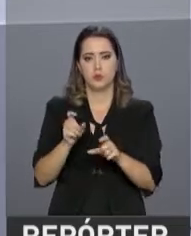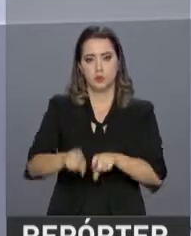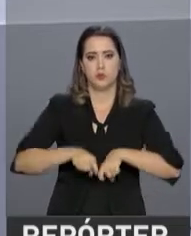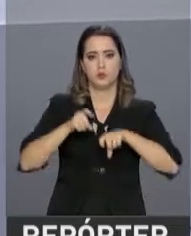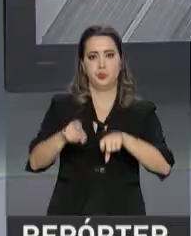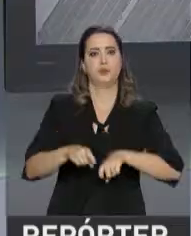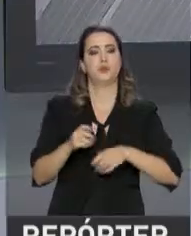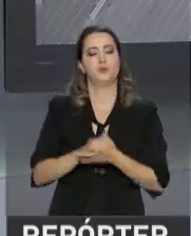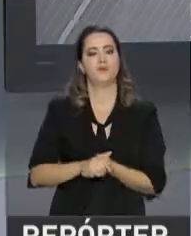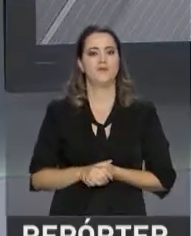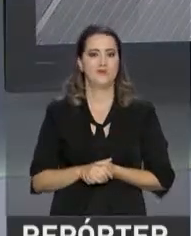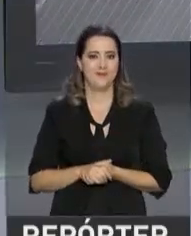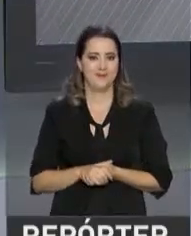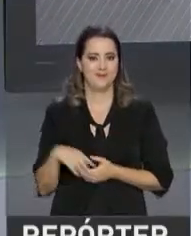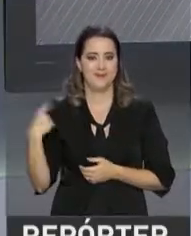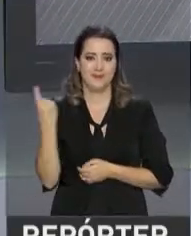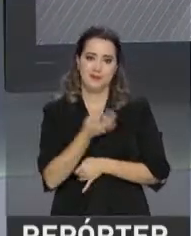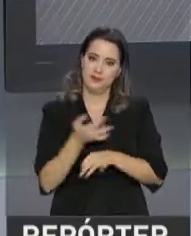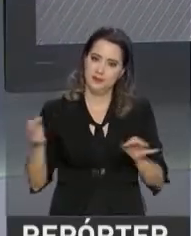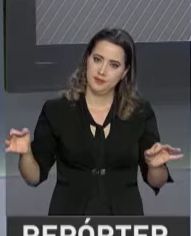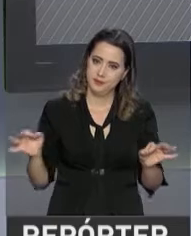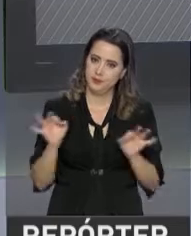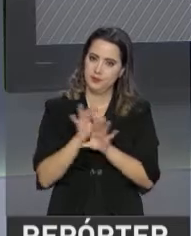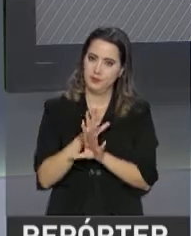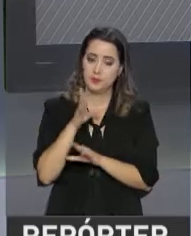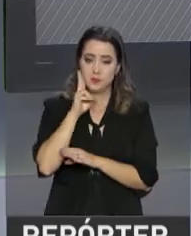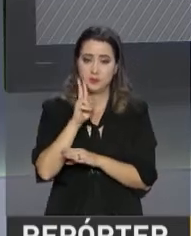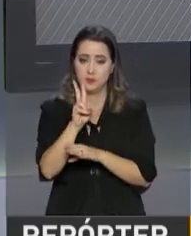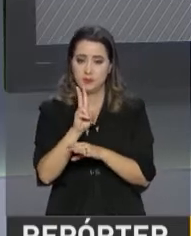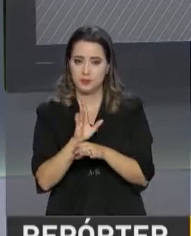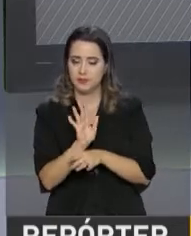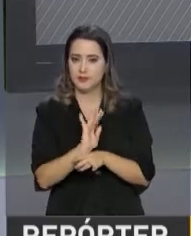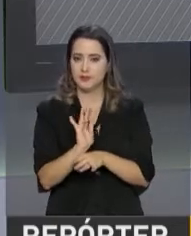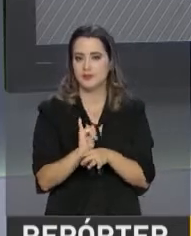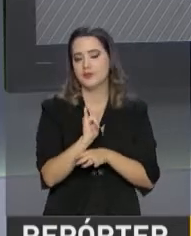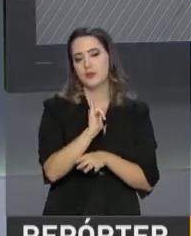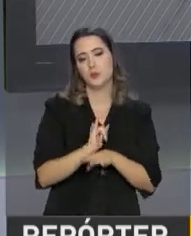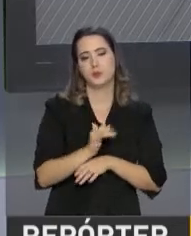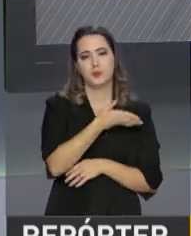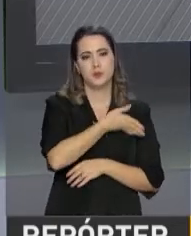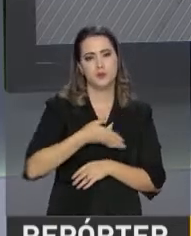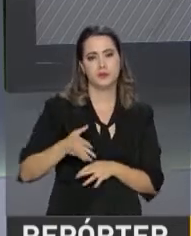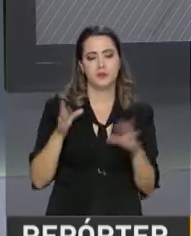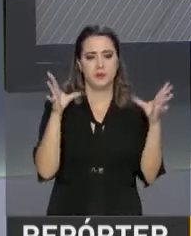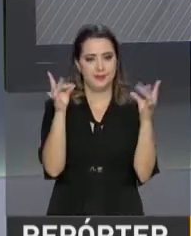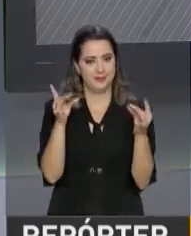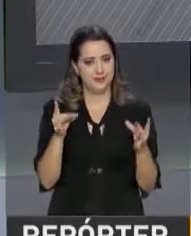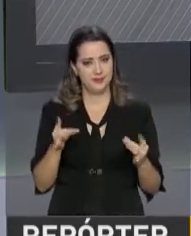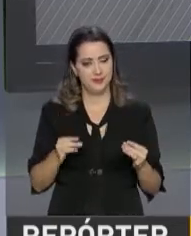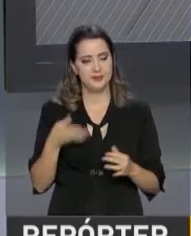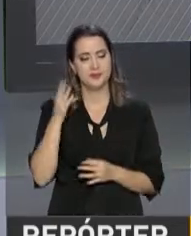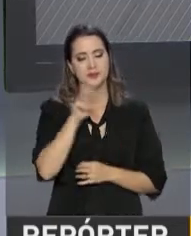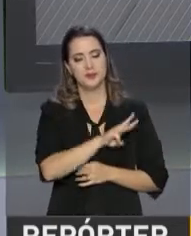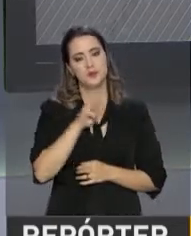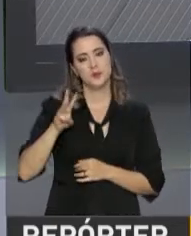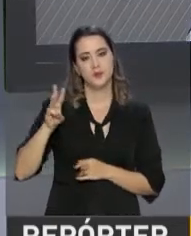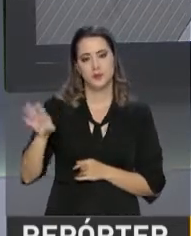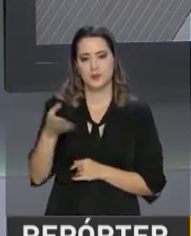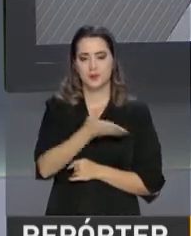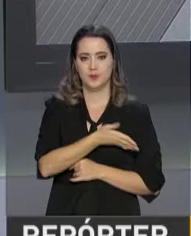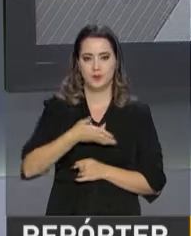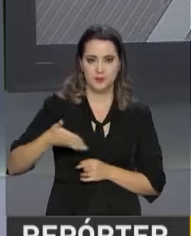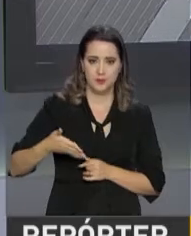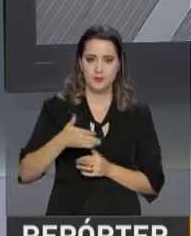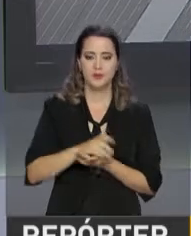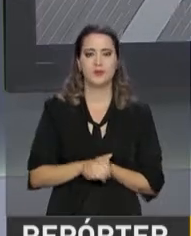fertilizantes. Bom, nós ficamos por aqui. Você pode rever as reportagens no YouTube. Toda a nossa programação também está na